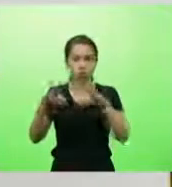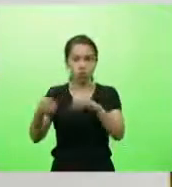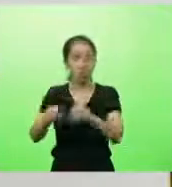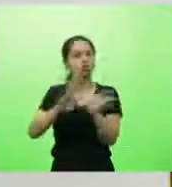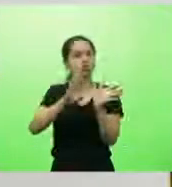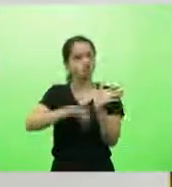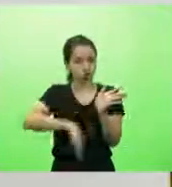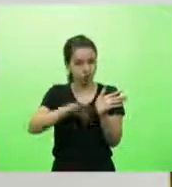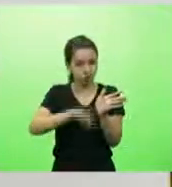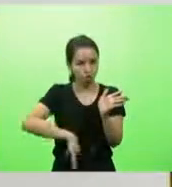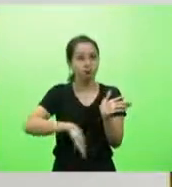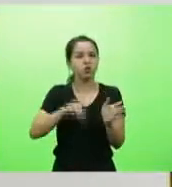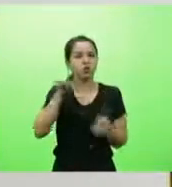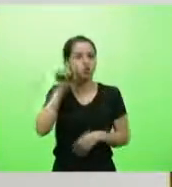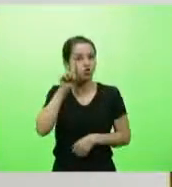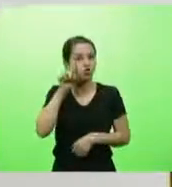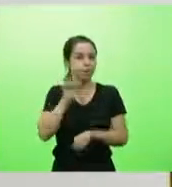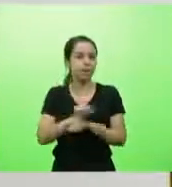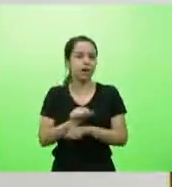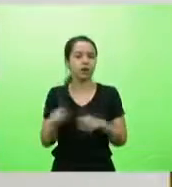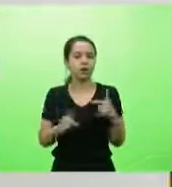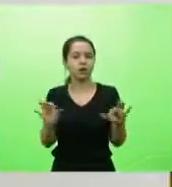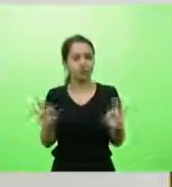Desconta os dias parados.